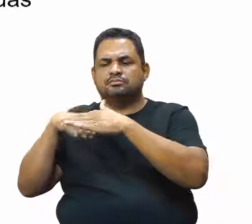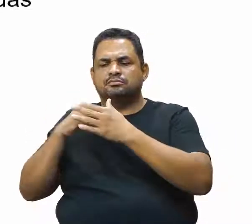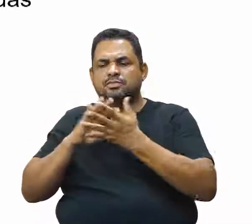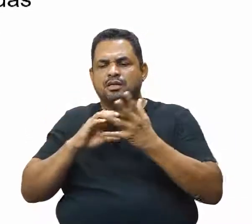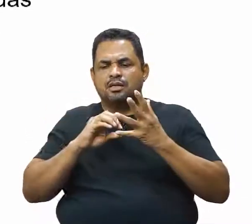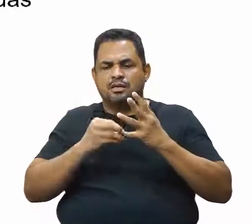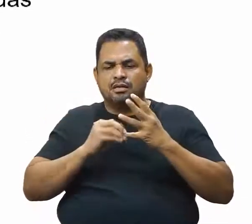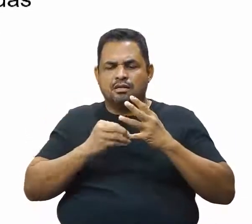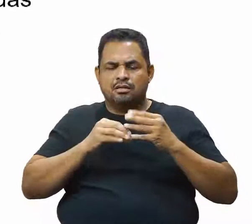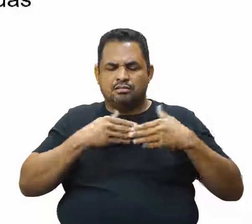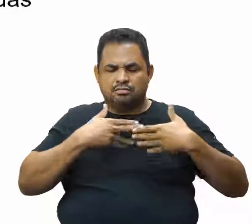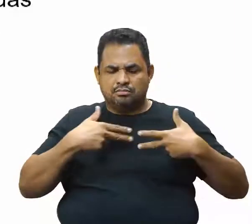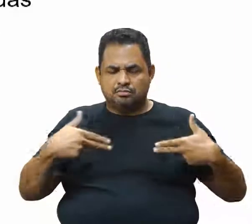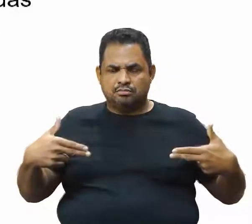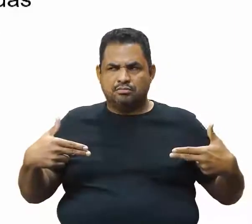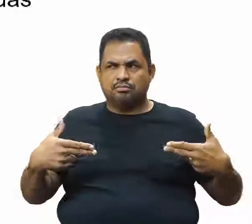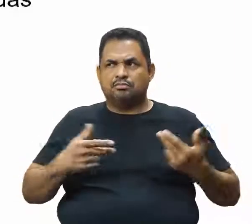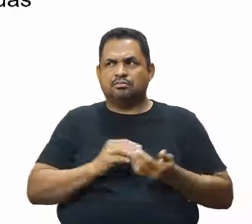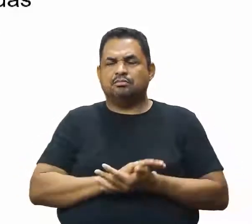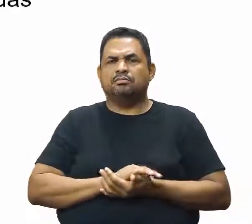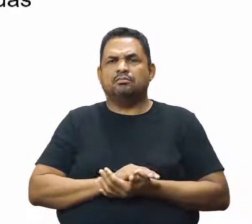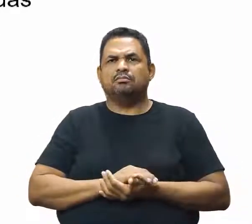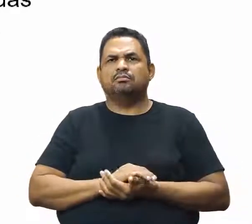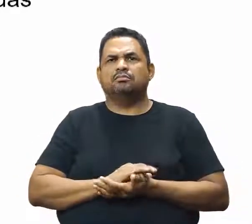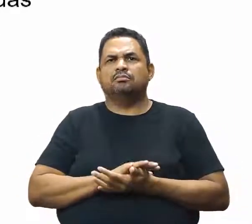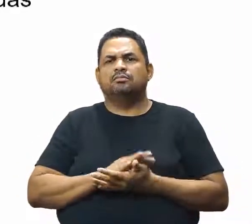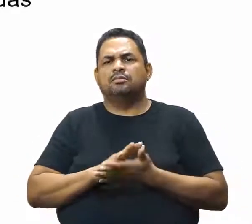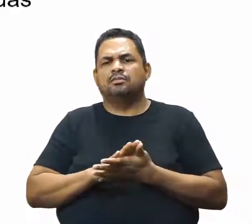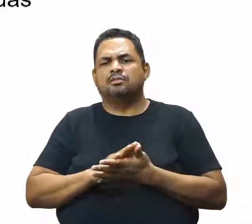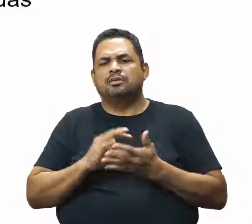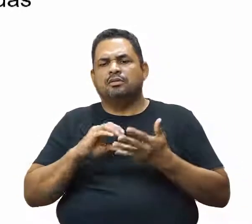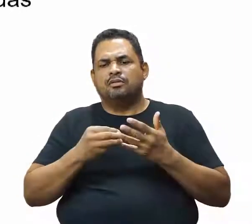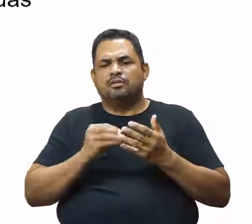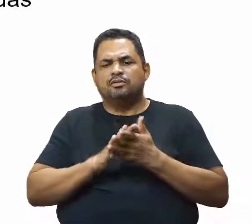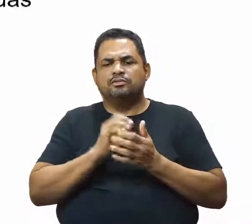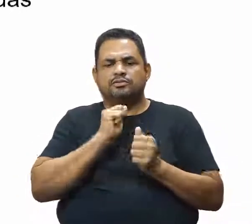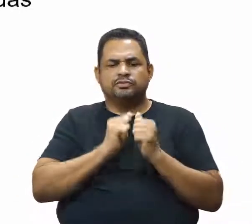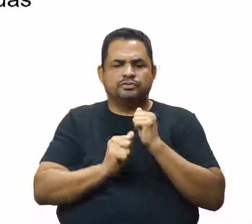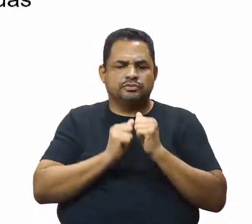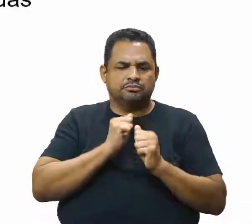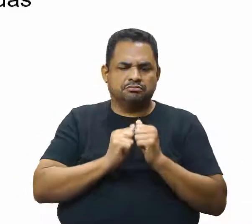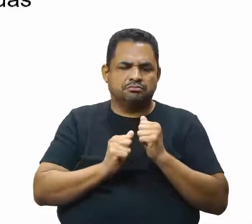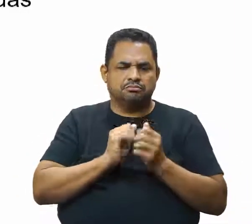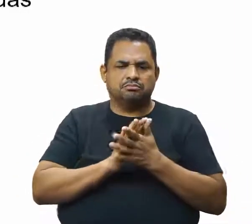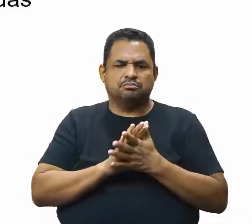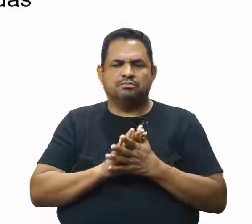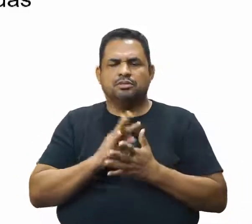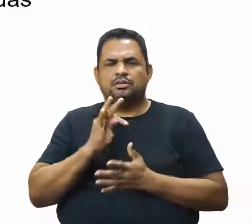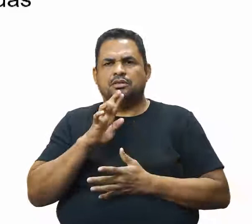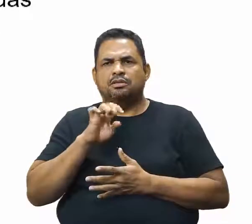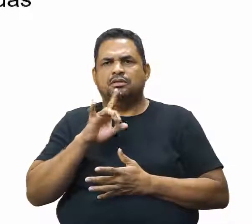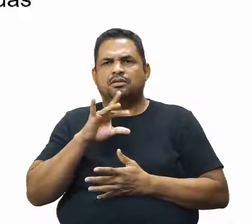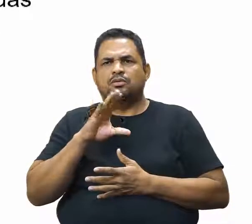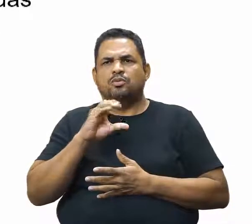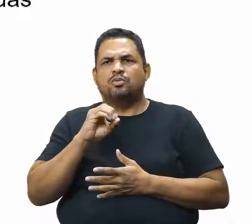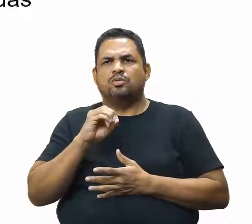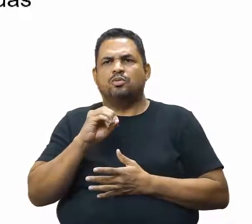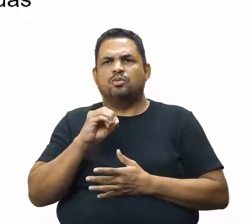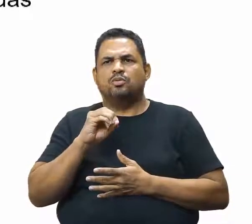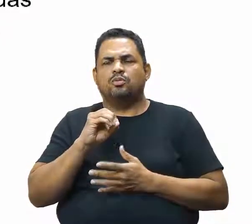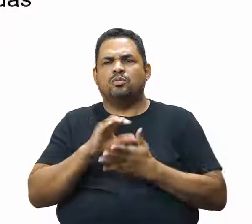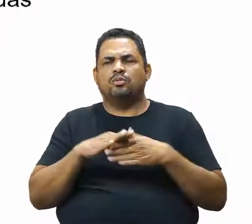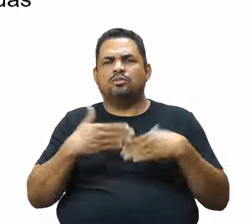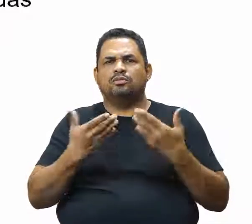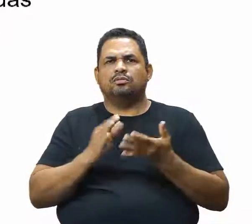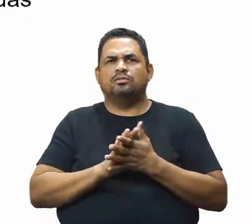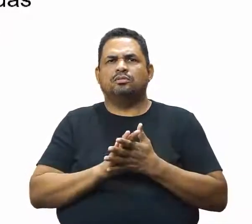grãos, tá? Soja, feijão, arroz, trigo. Então, os